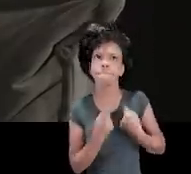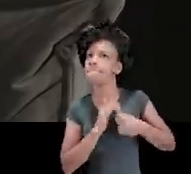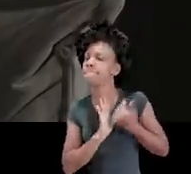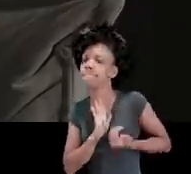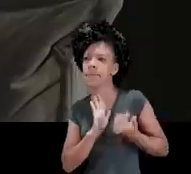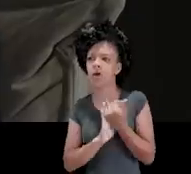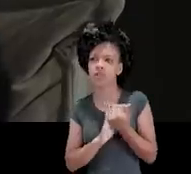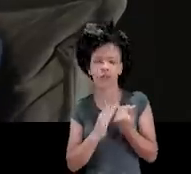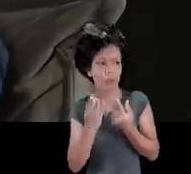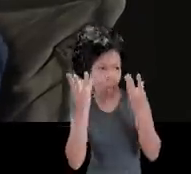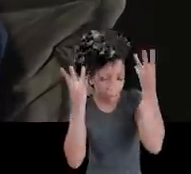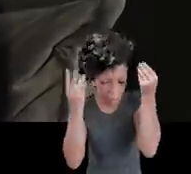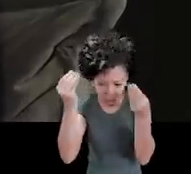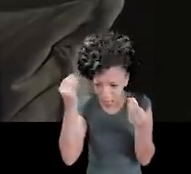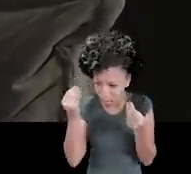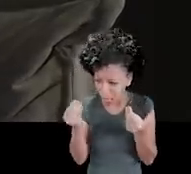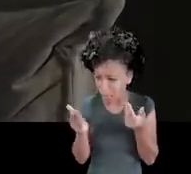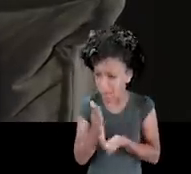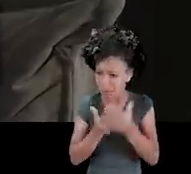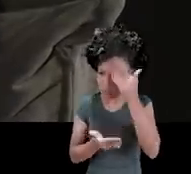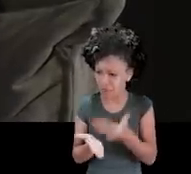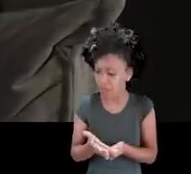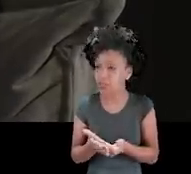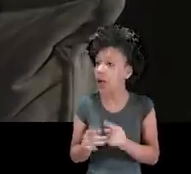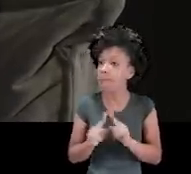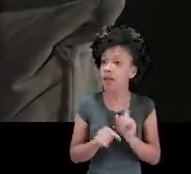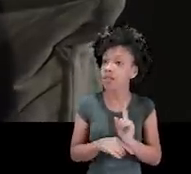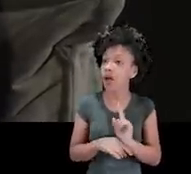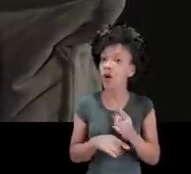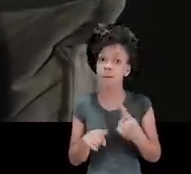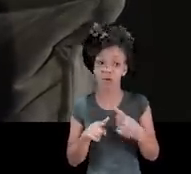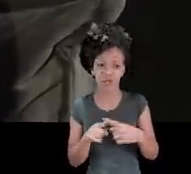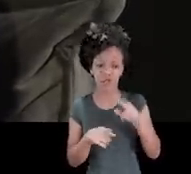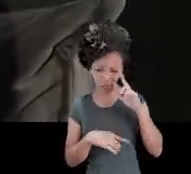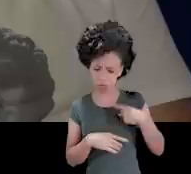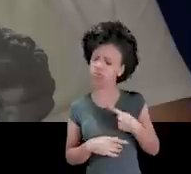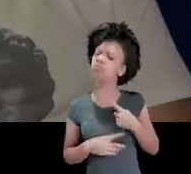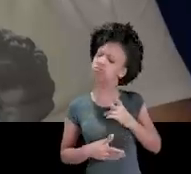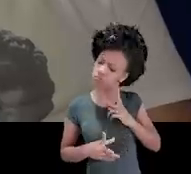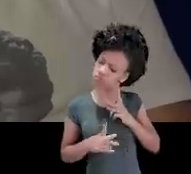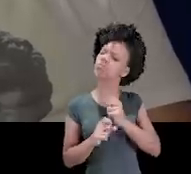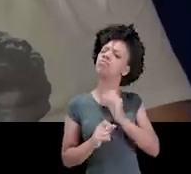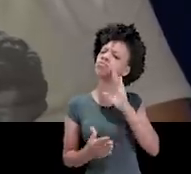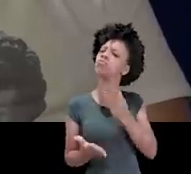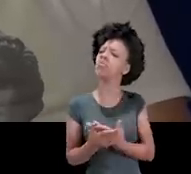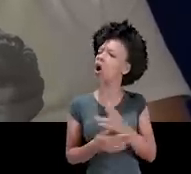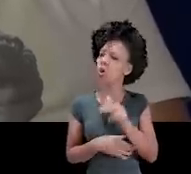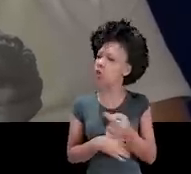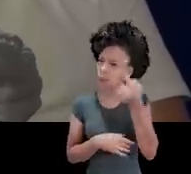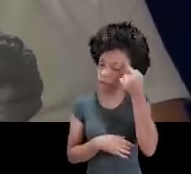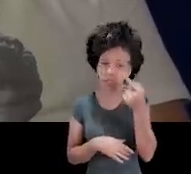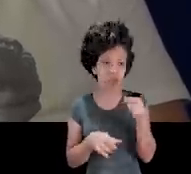acha que perdendo o cabelo perde a confiança. Sim. Muito pelo contrário, porque você tá ficando cada vez mais com você mesmo. Exatamente. Nunca parei para pensar nisso. Então,